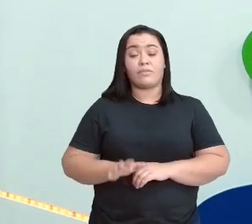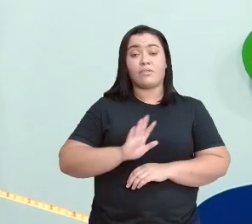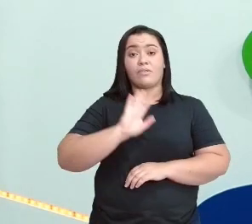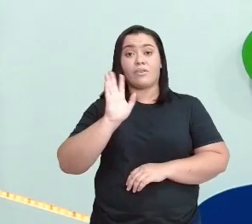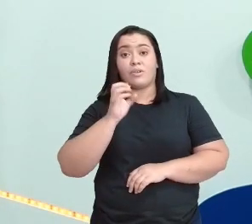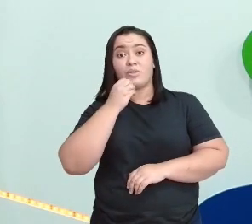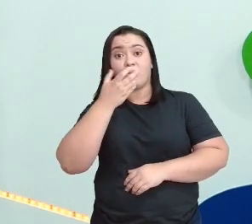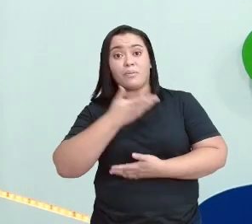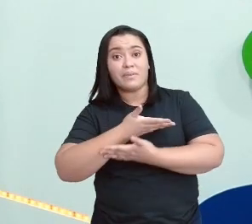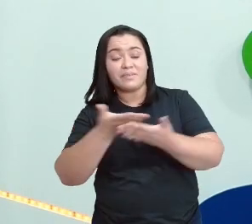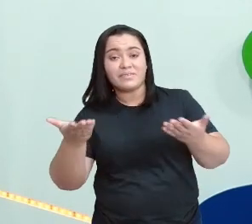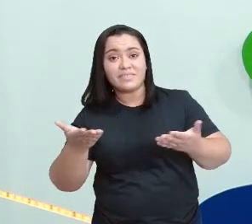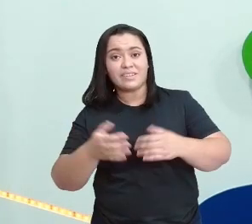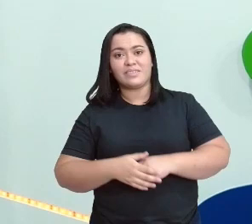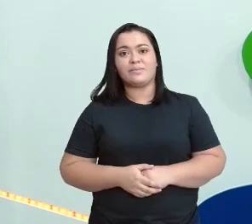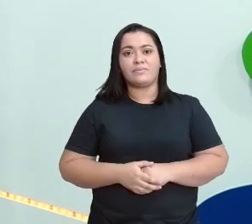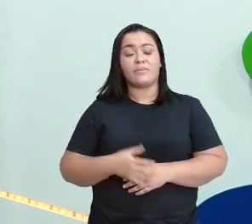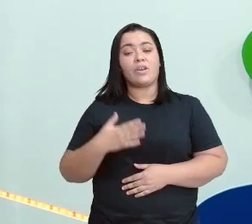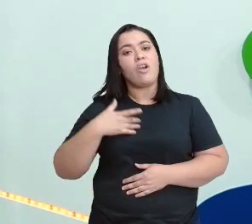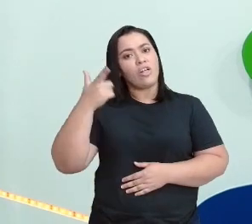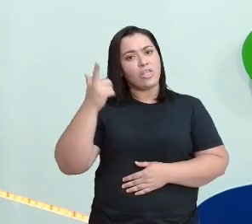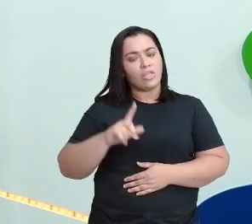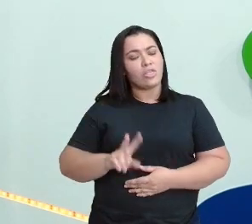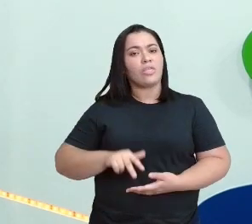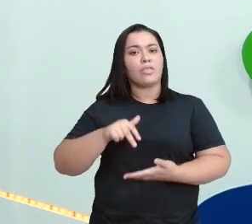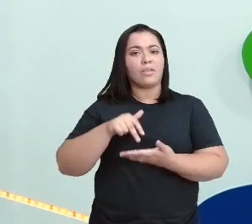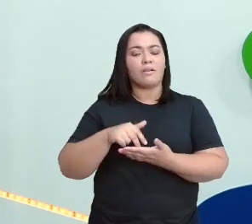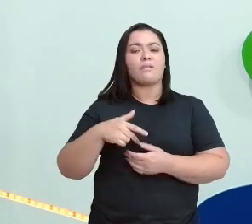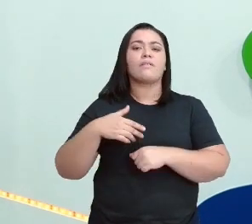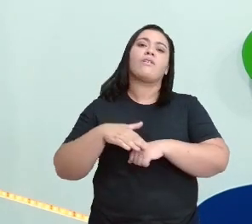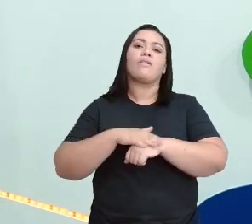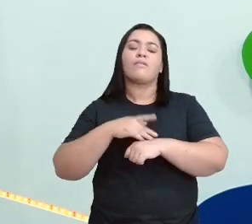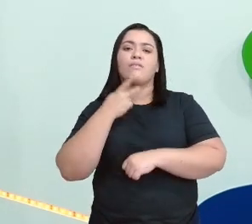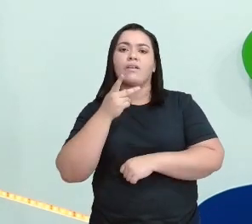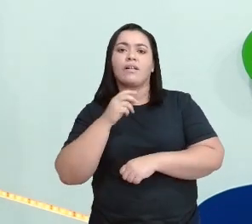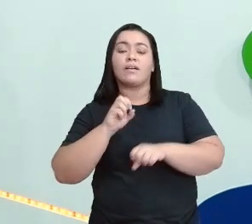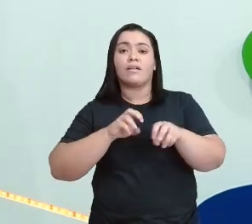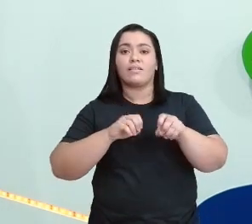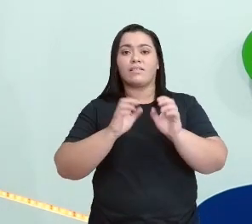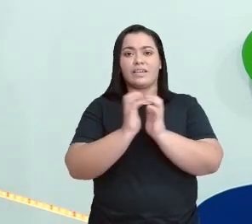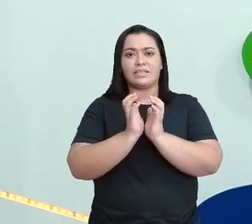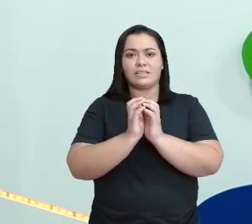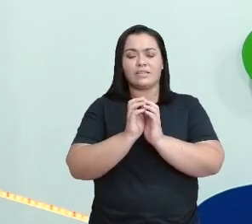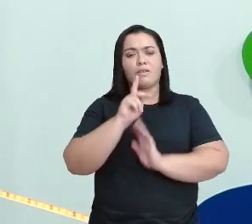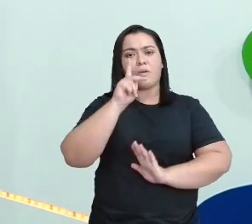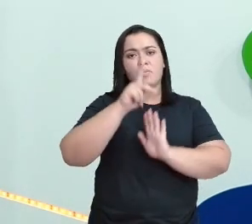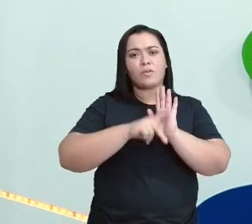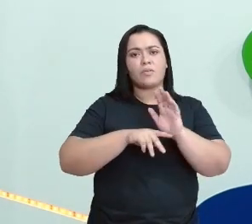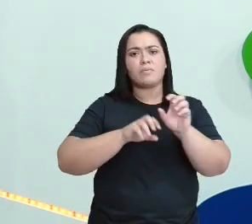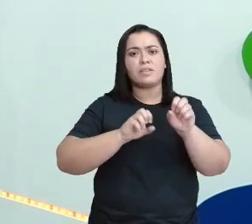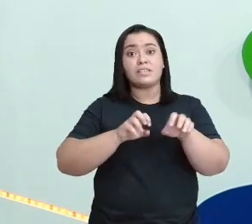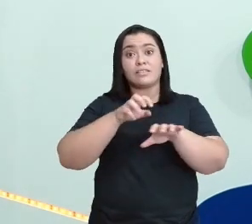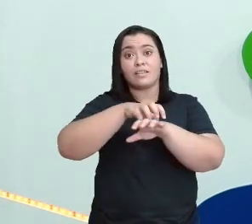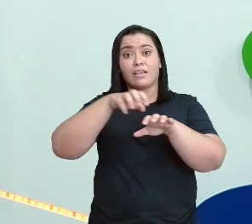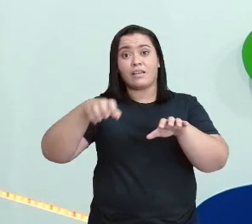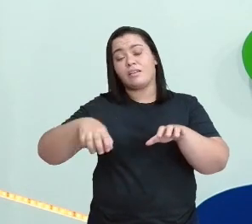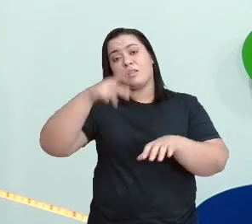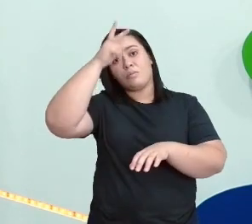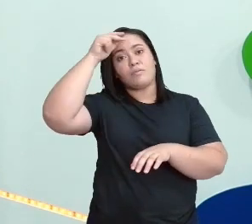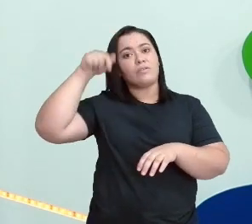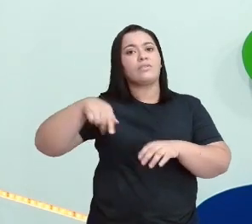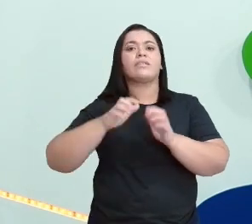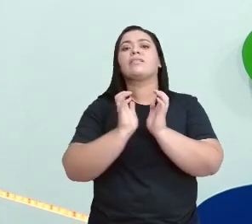Olá, tudo bem com vocês? Estou aqui novamente para falar do Educa Recife, o programa de ensino híbrido da Prefeitura do